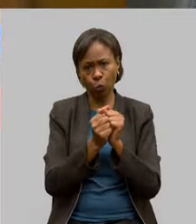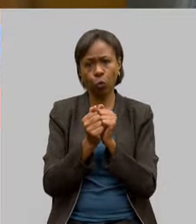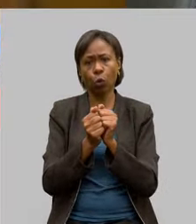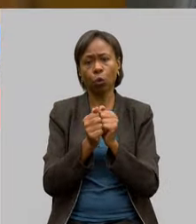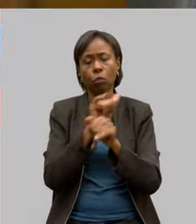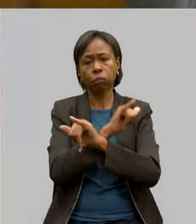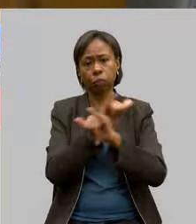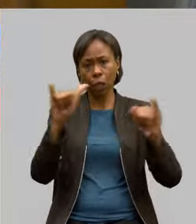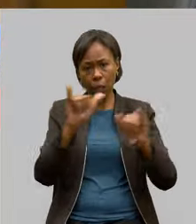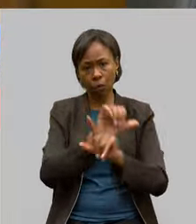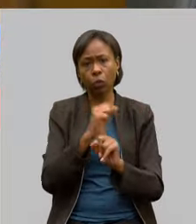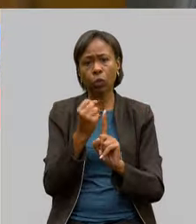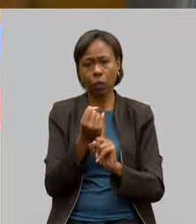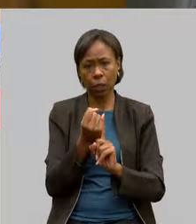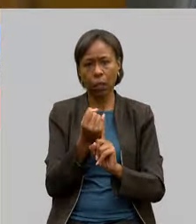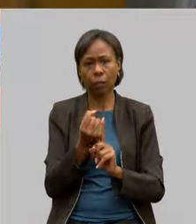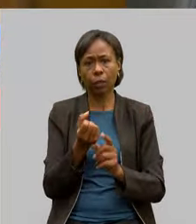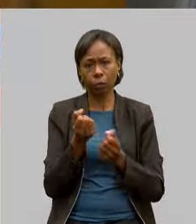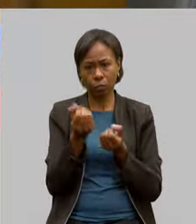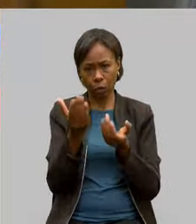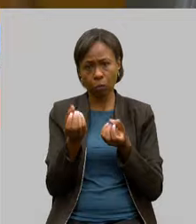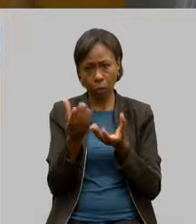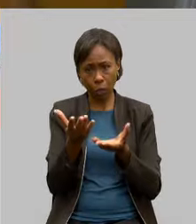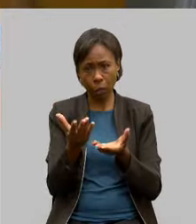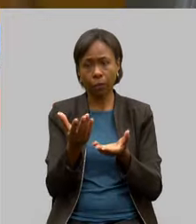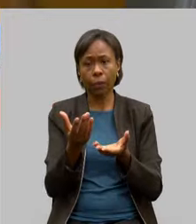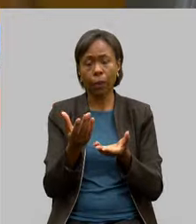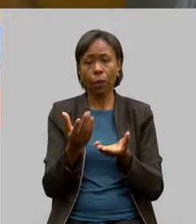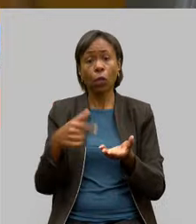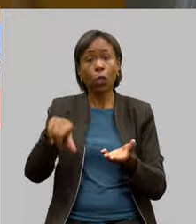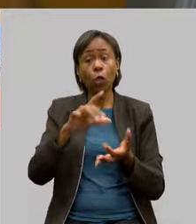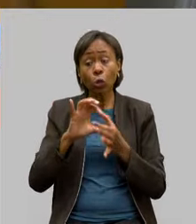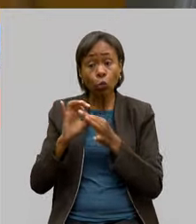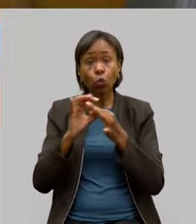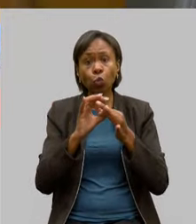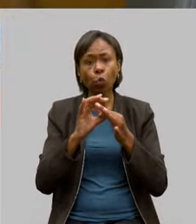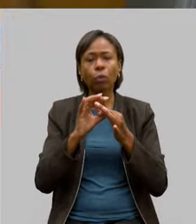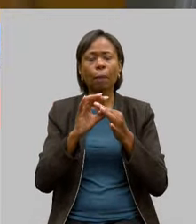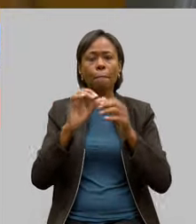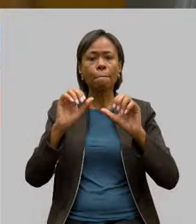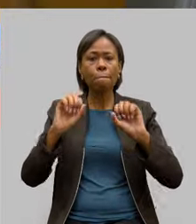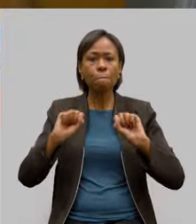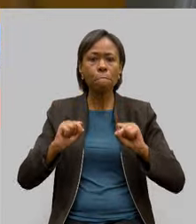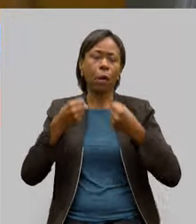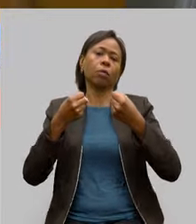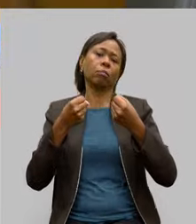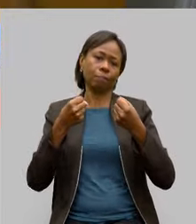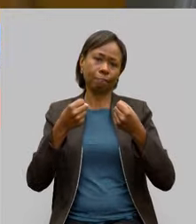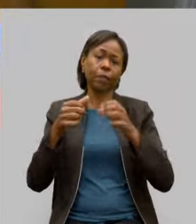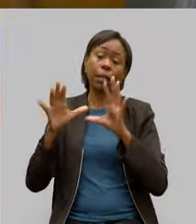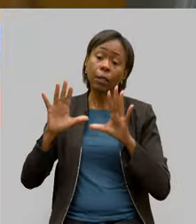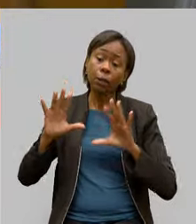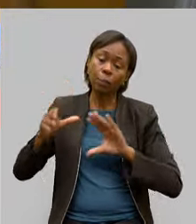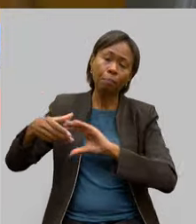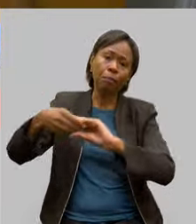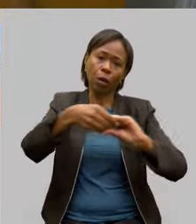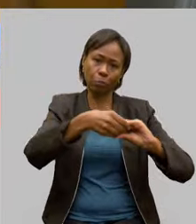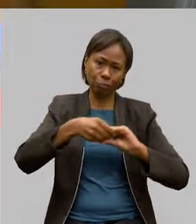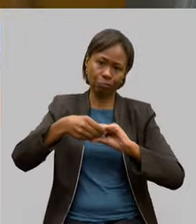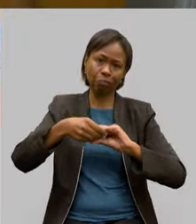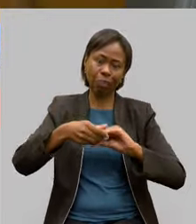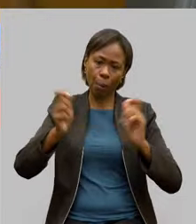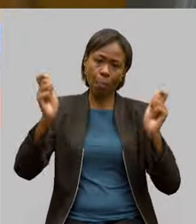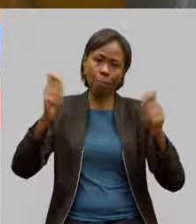sociedade eh juntos nós somos mais dando as mãos nós podemos